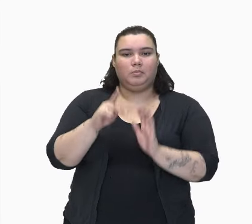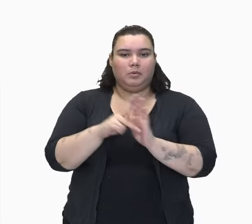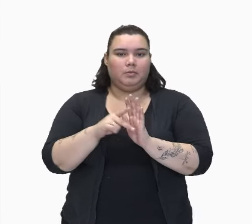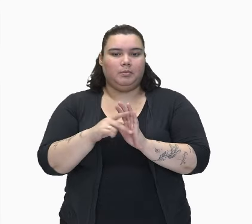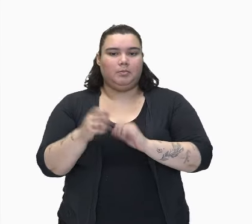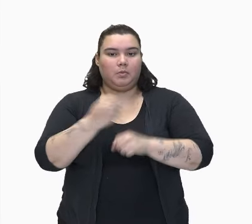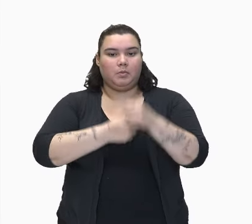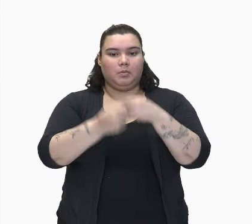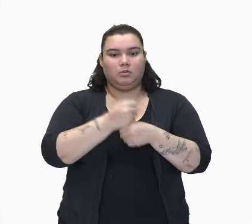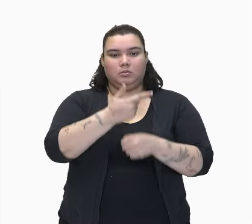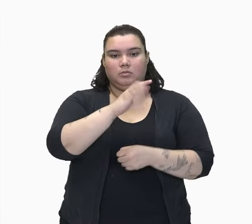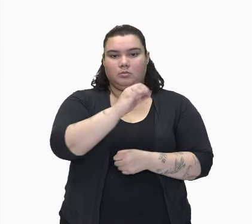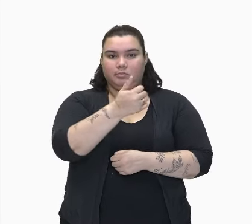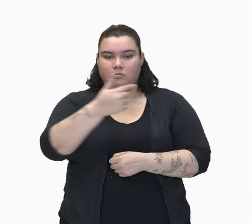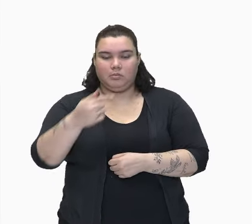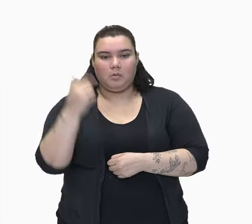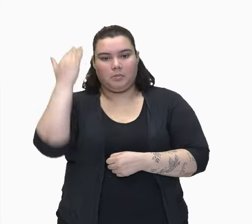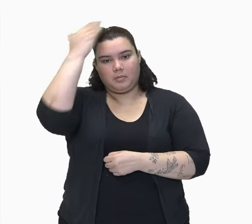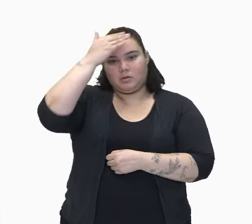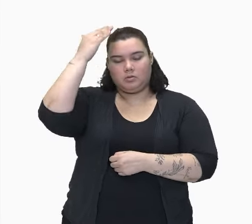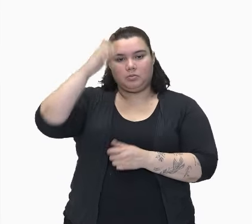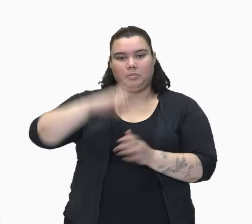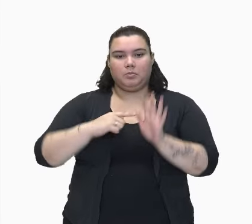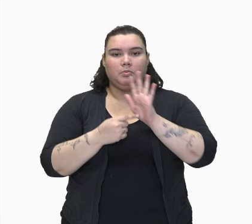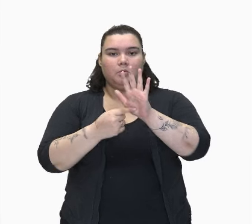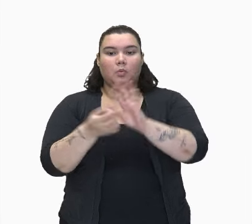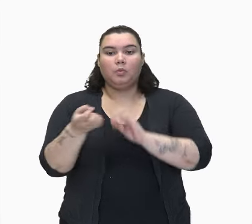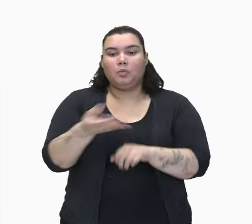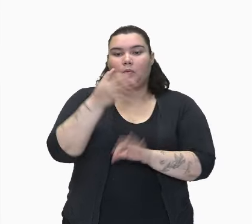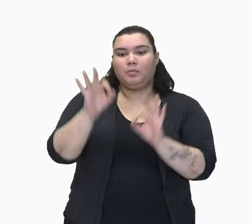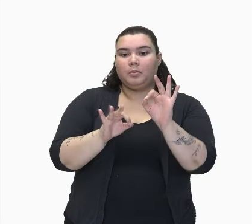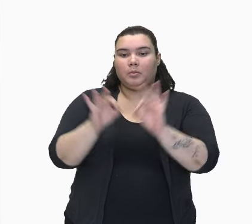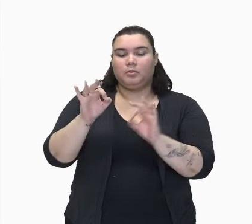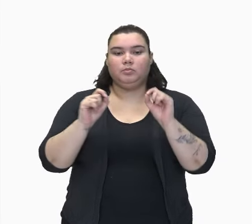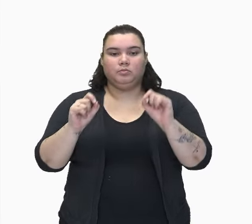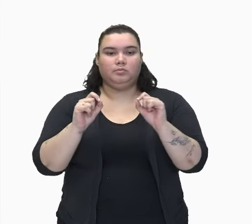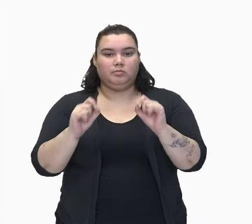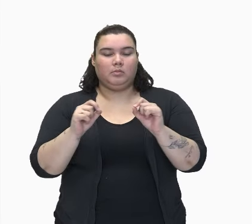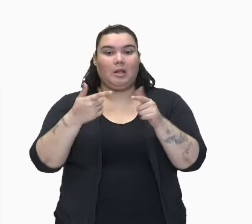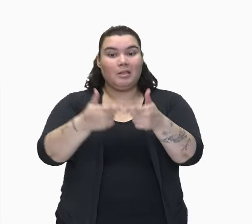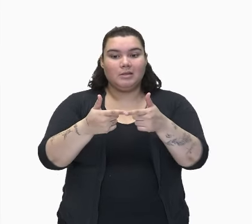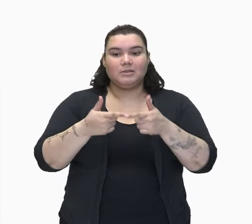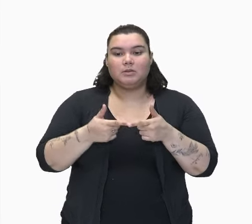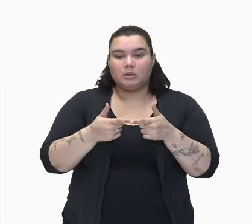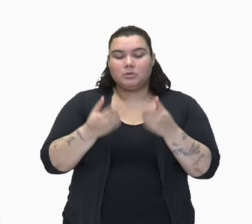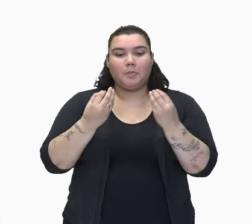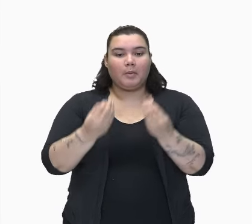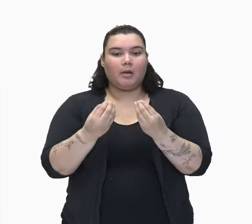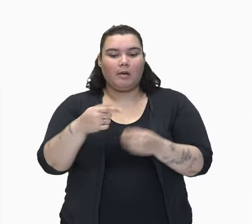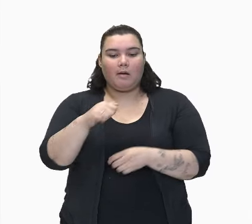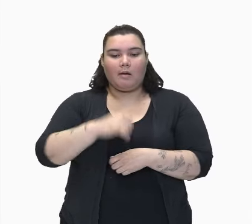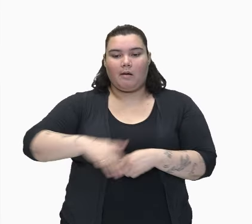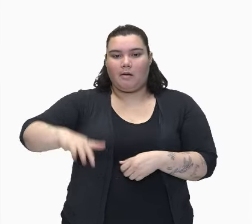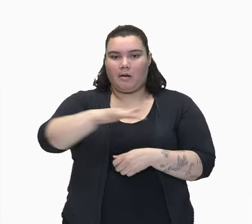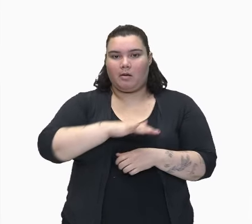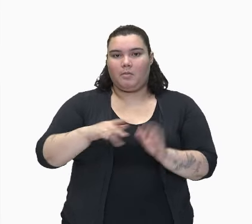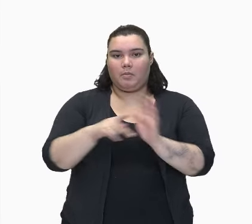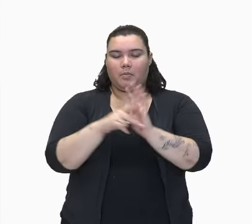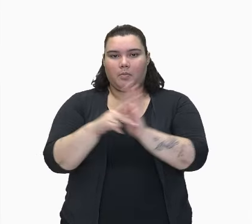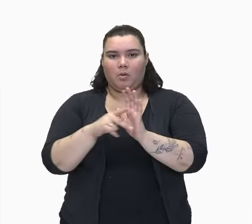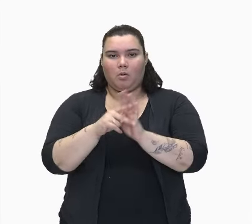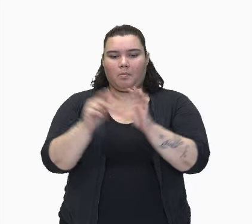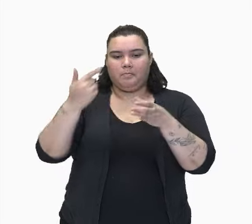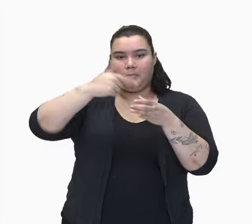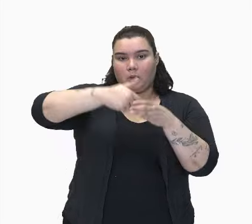Em 2017, gente, o México, ele apresentou novos processos de licitação para essas áreas produtoras de petróleo e